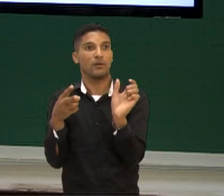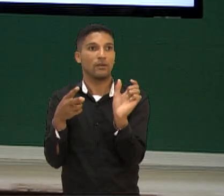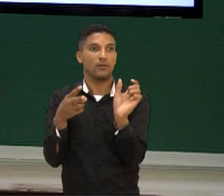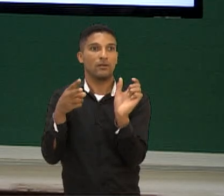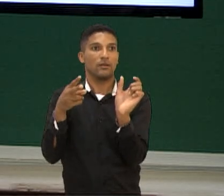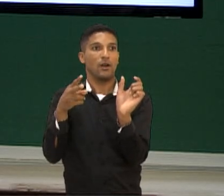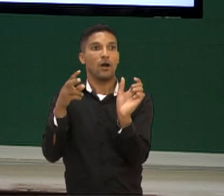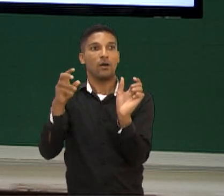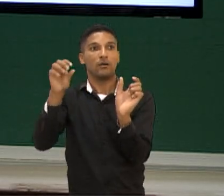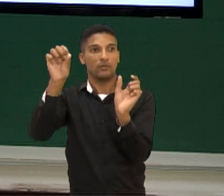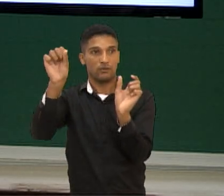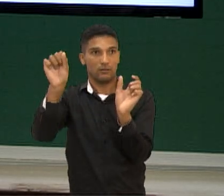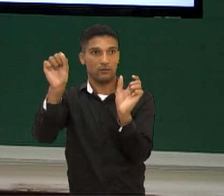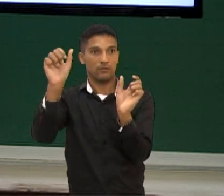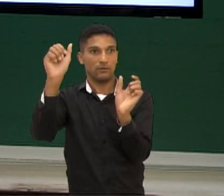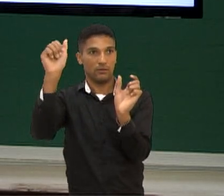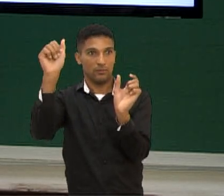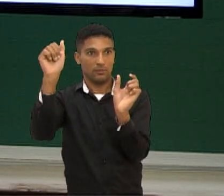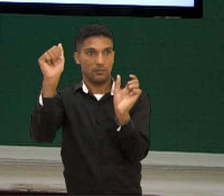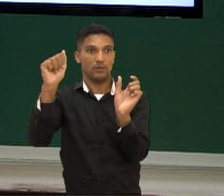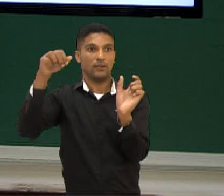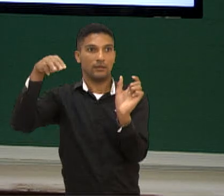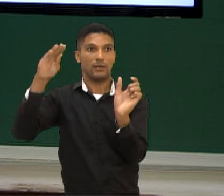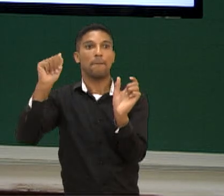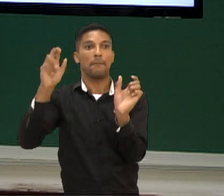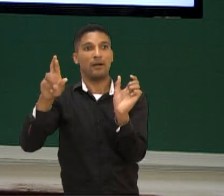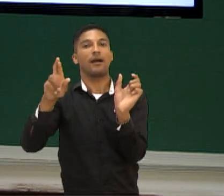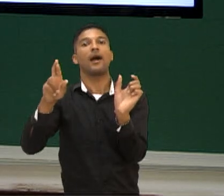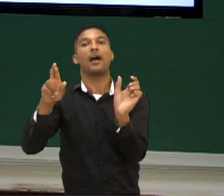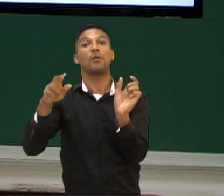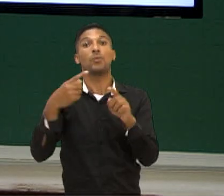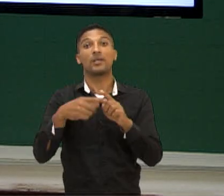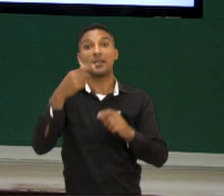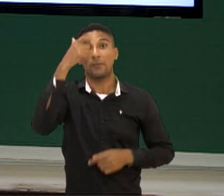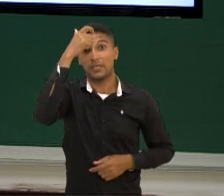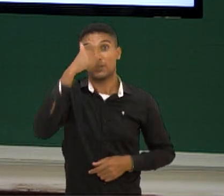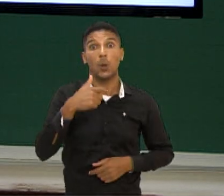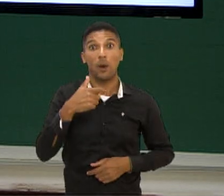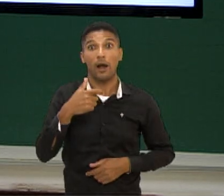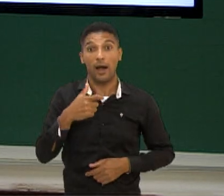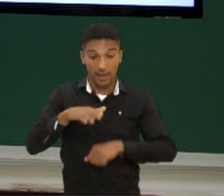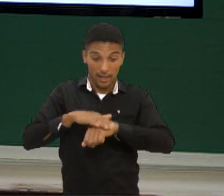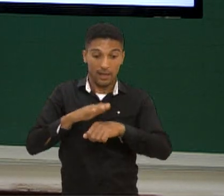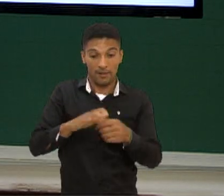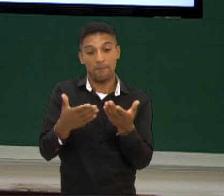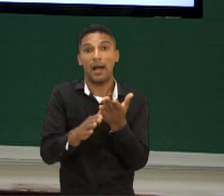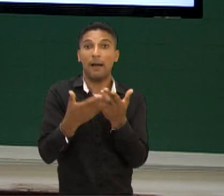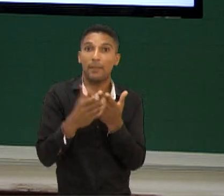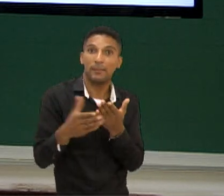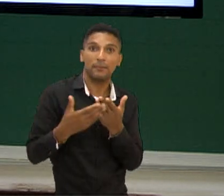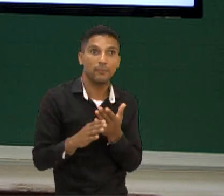Então aqui é interessante, nós sabemos a nomenclatura correta, né? Para quem dança e para